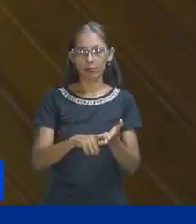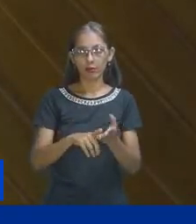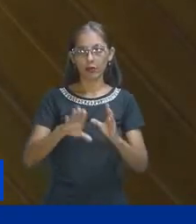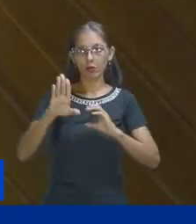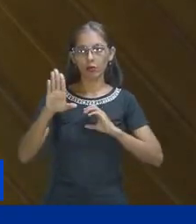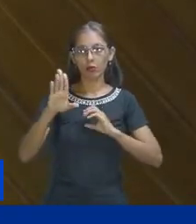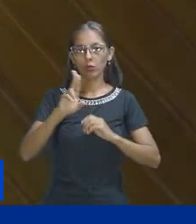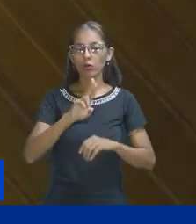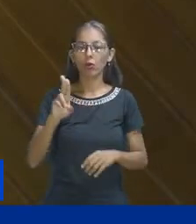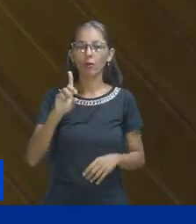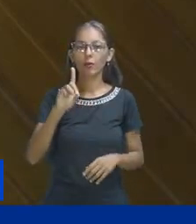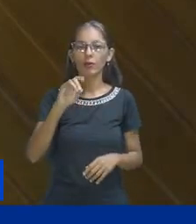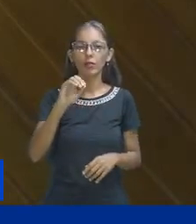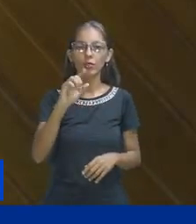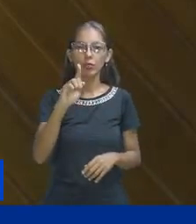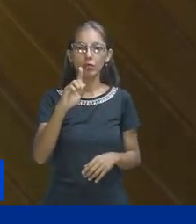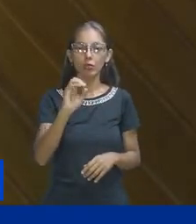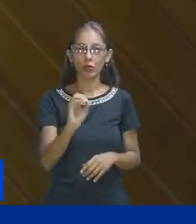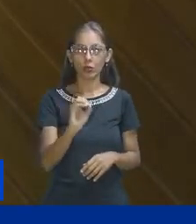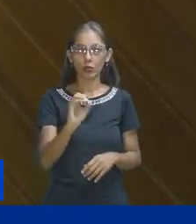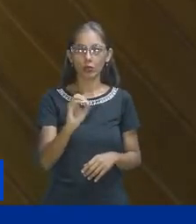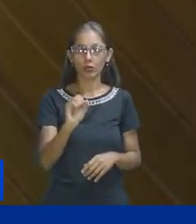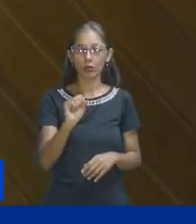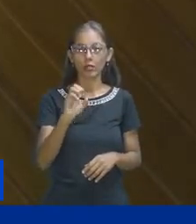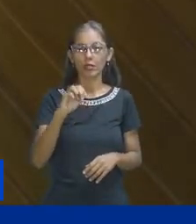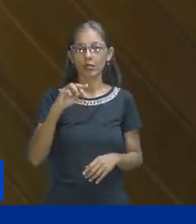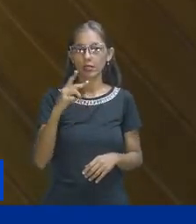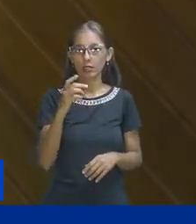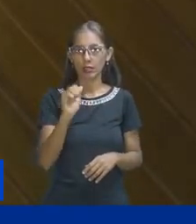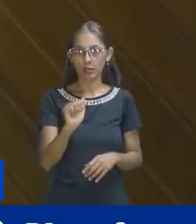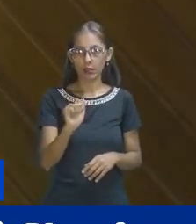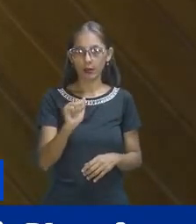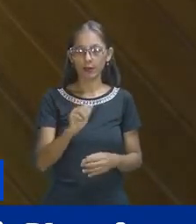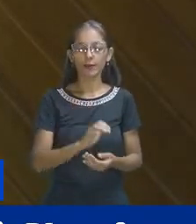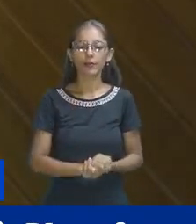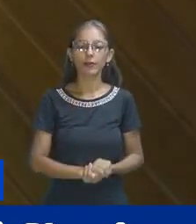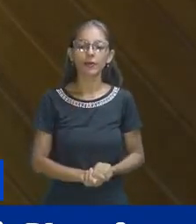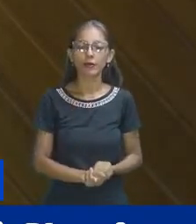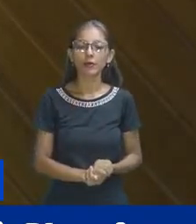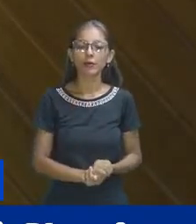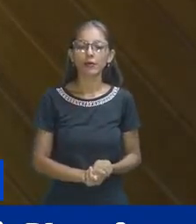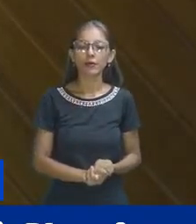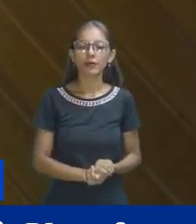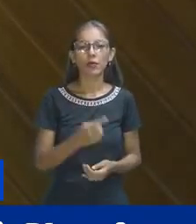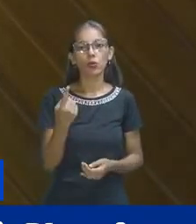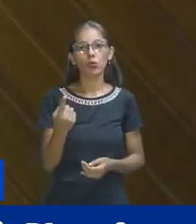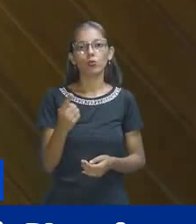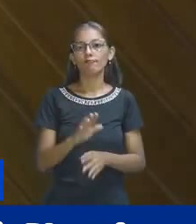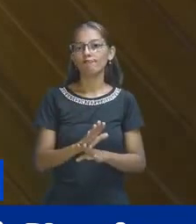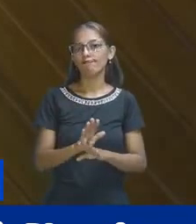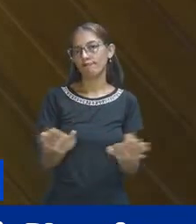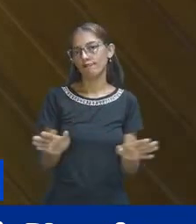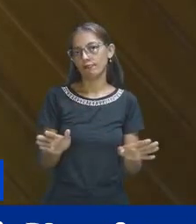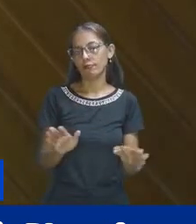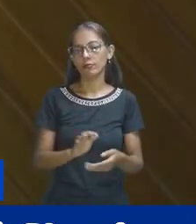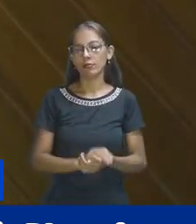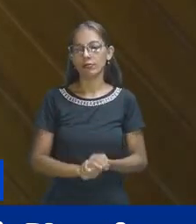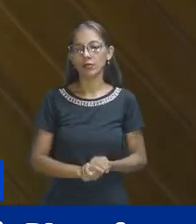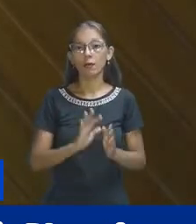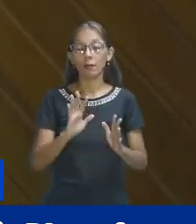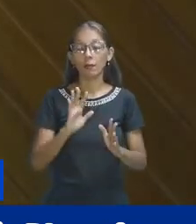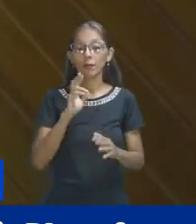Sênior. Diante apenas desse único santinho, naquele mesmo ato, foi dada a prisão